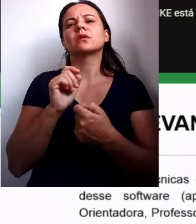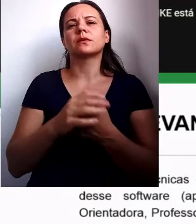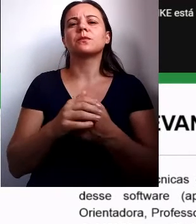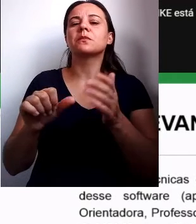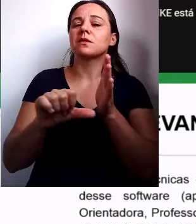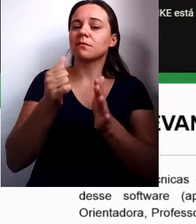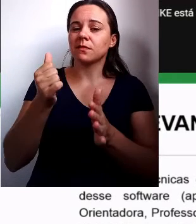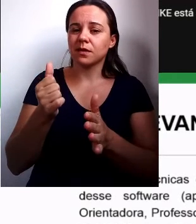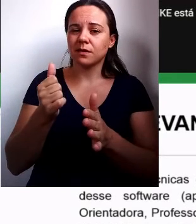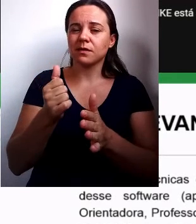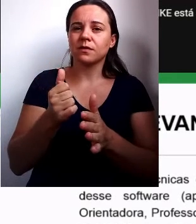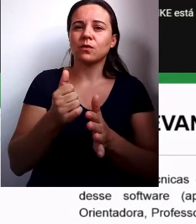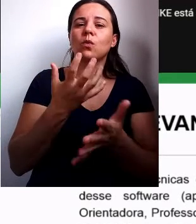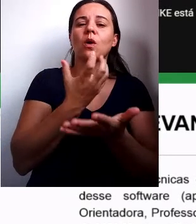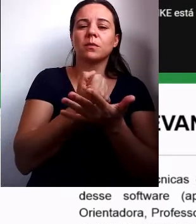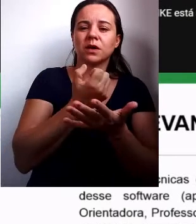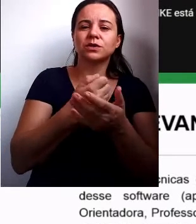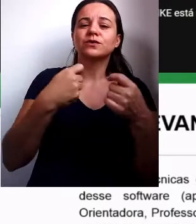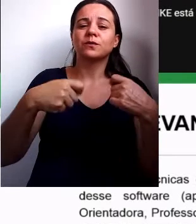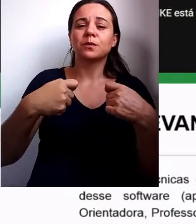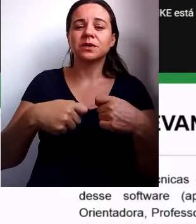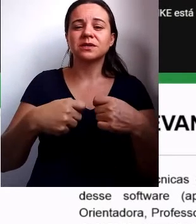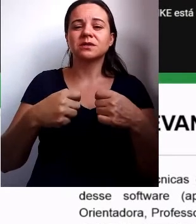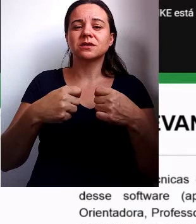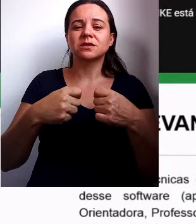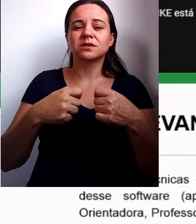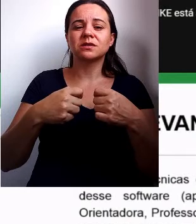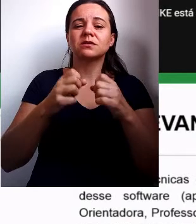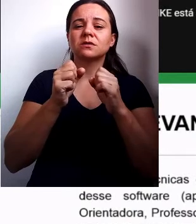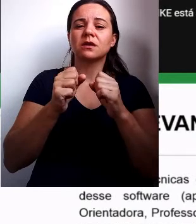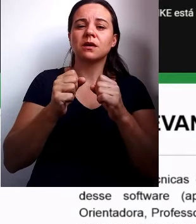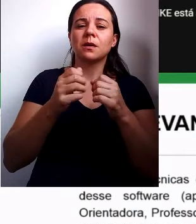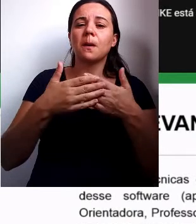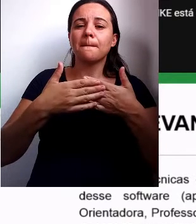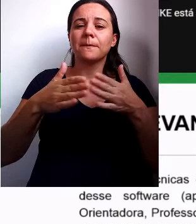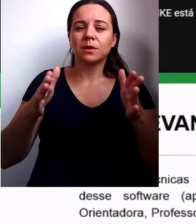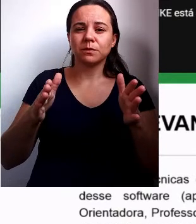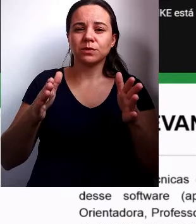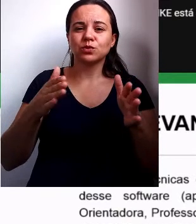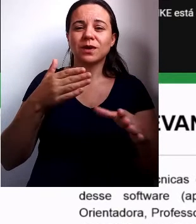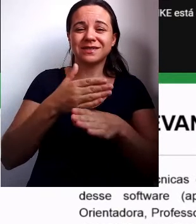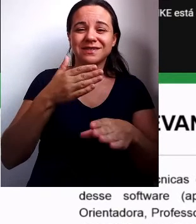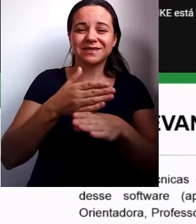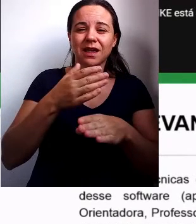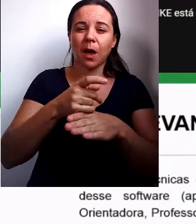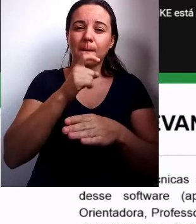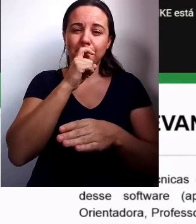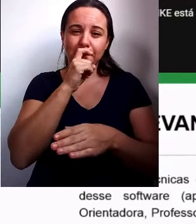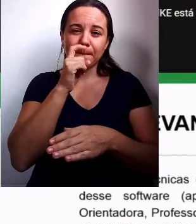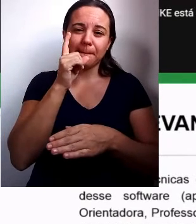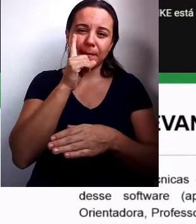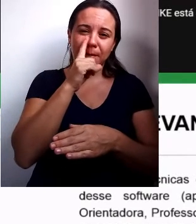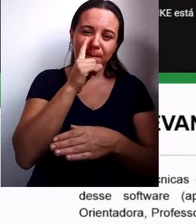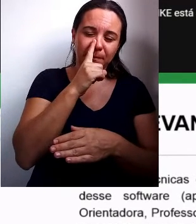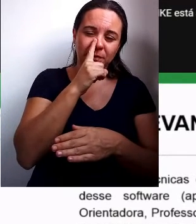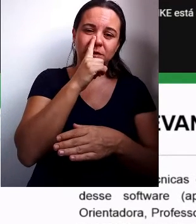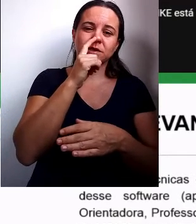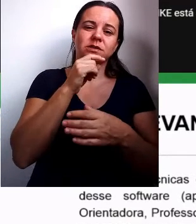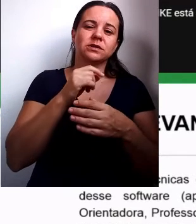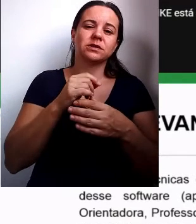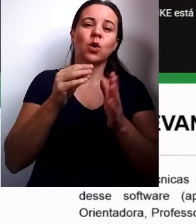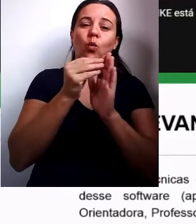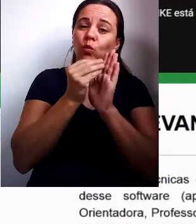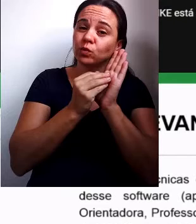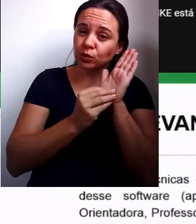né, o primeiro foi que o aplicativo deve permitir o acesso dos pais ao conteúdo, não necessariamente só dos pais, né, mas de